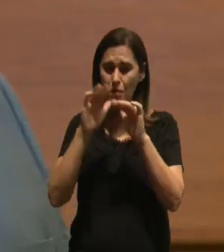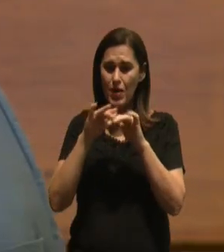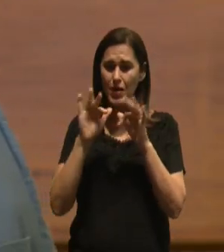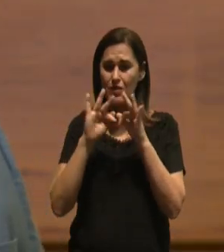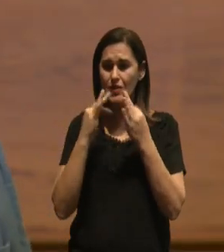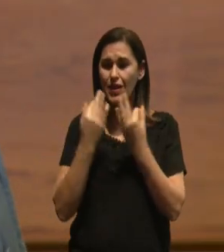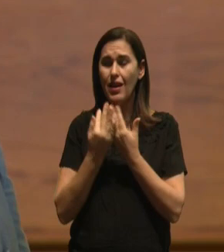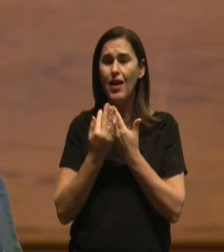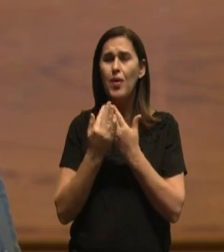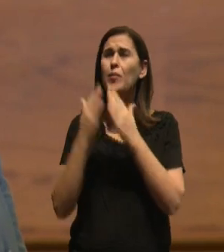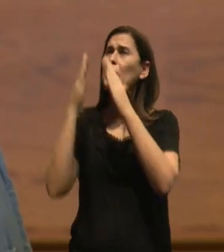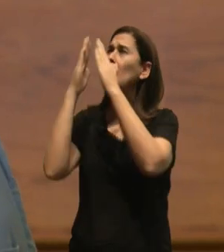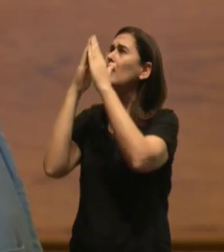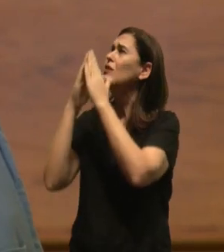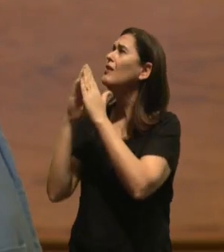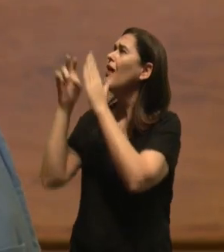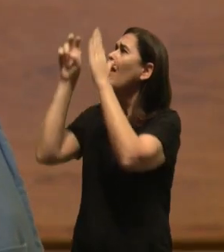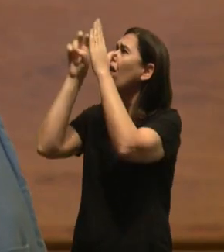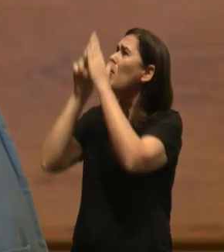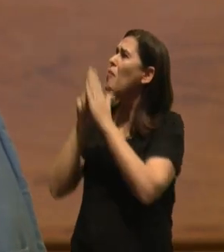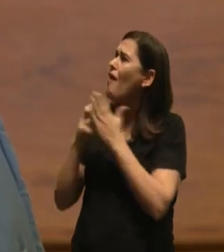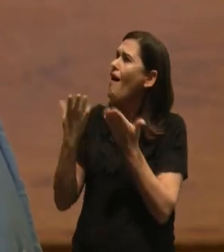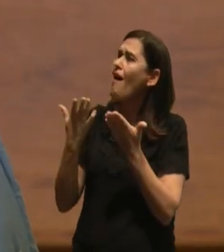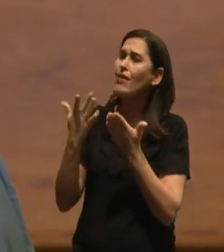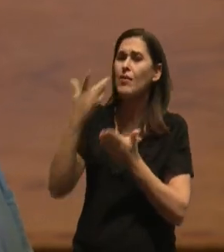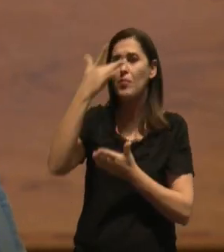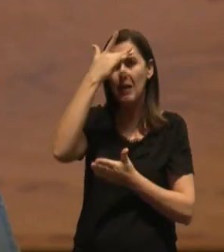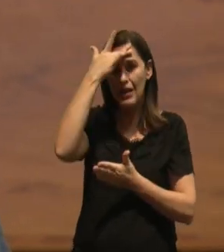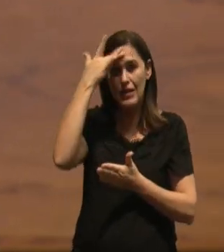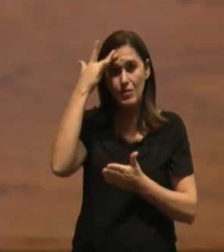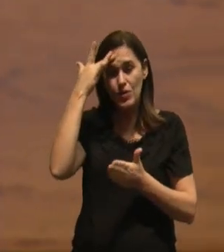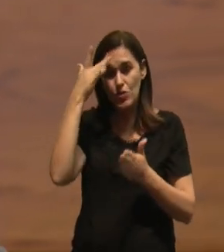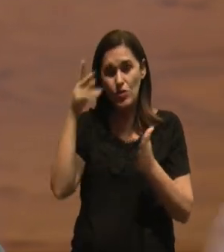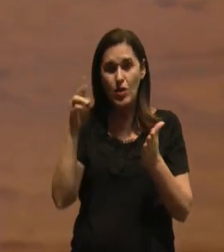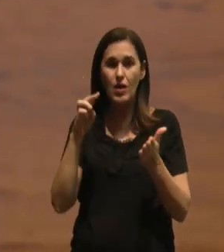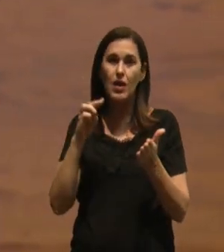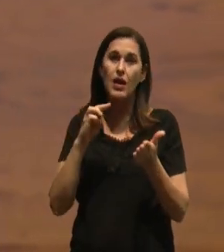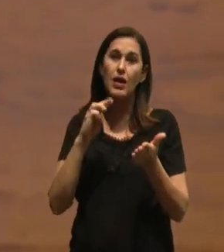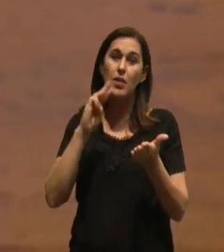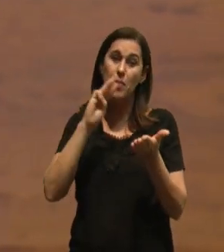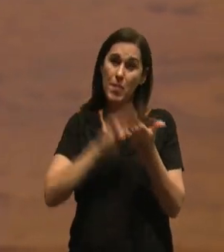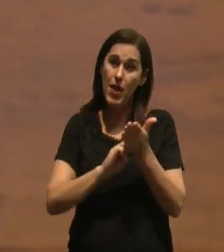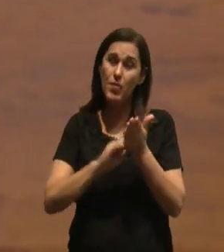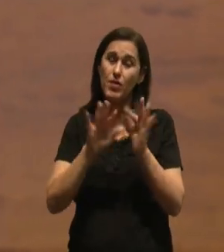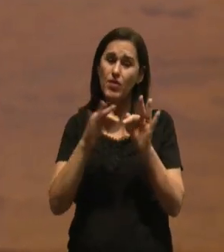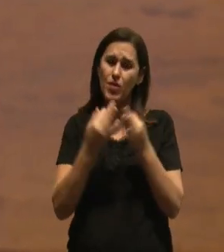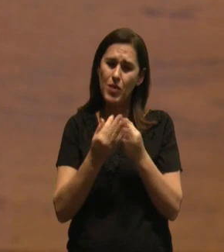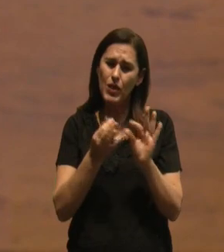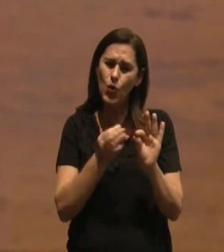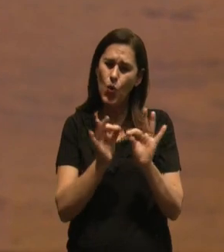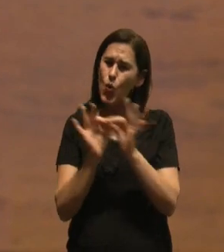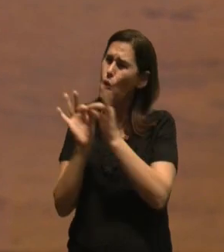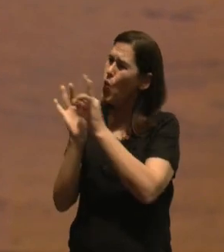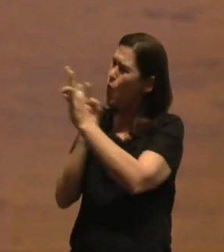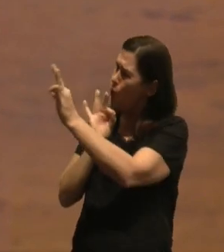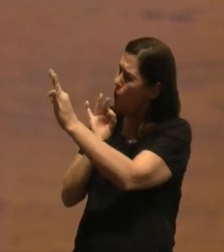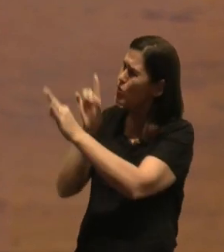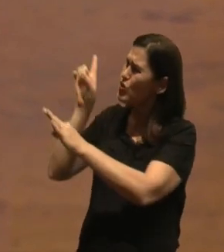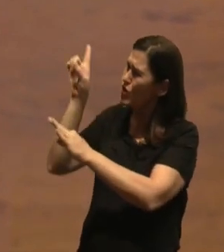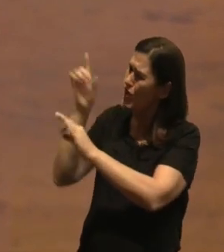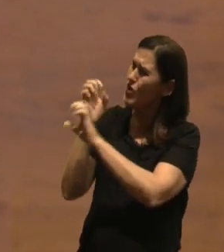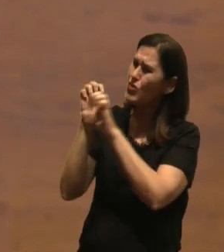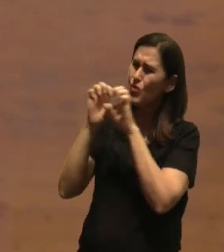famílias, temos clamado ao Senhor para que familiares afastados do Evangelho retornem à comunhão, afastados da convivência